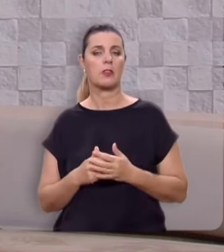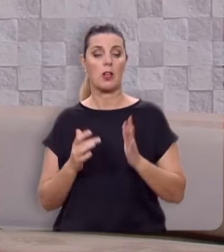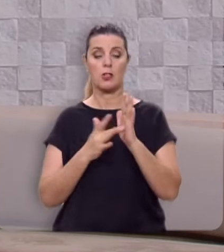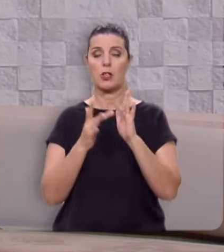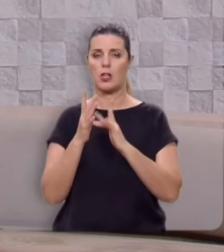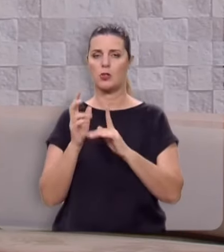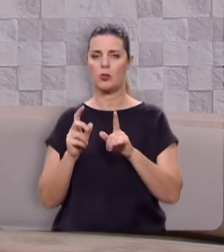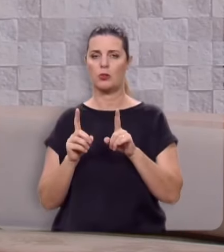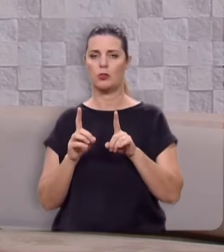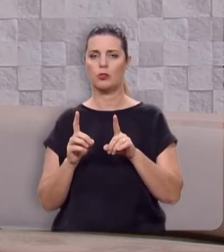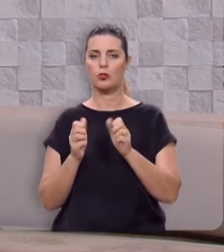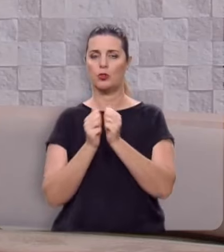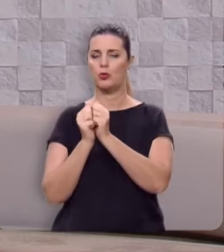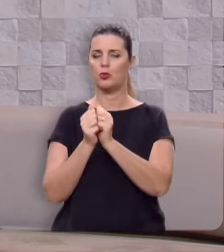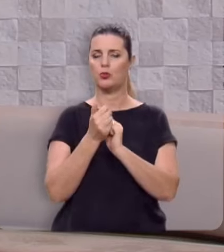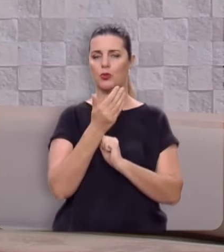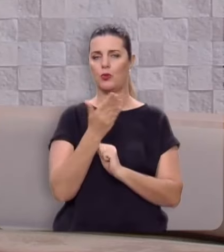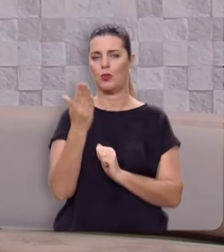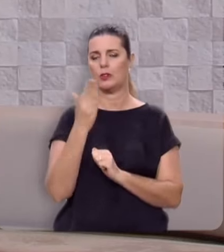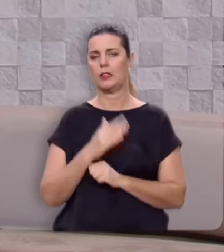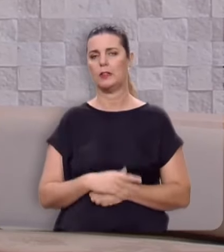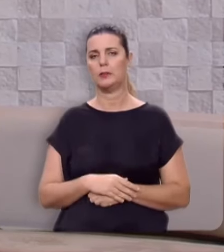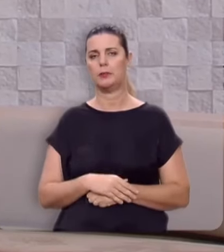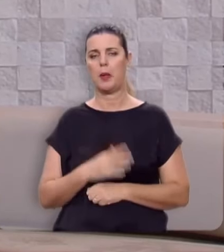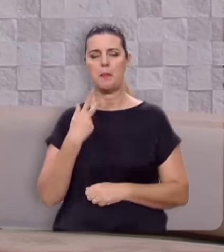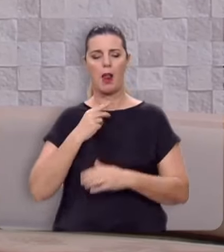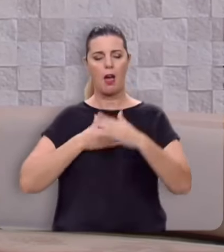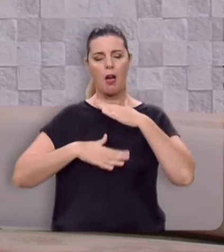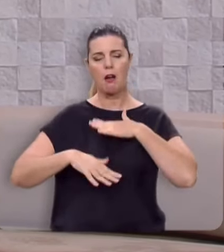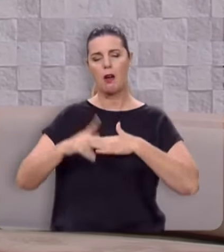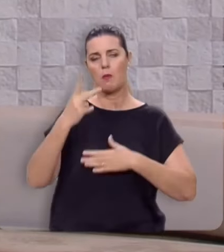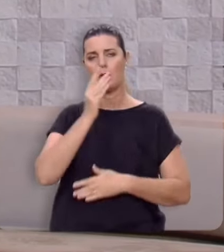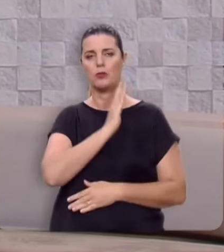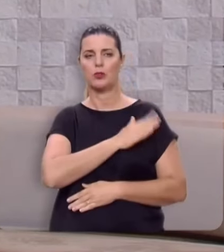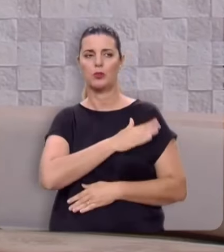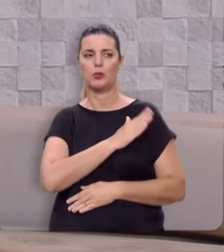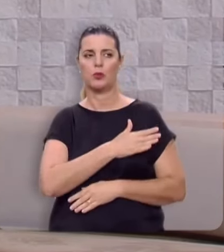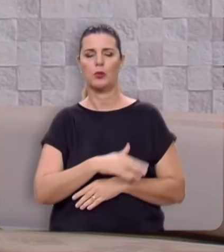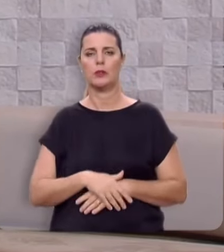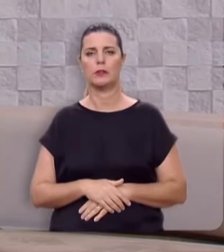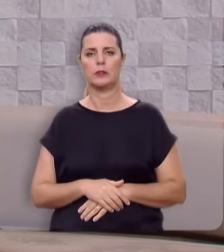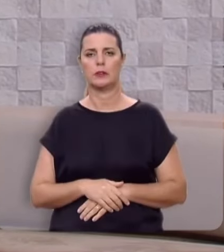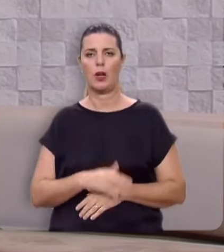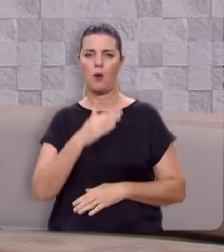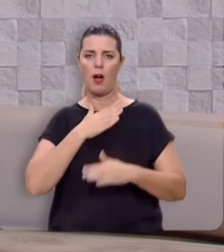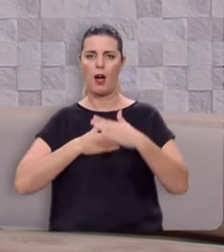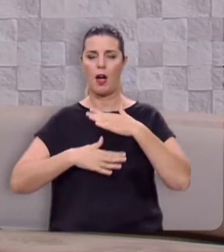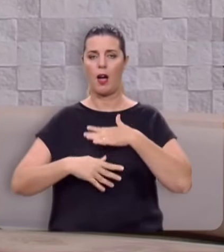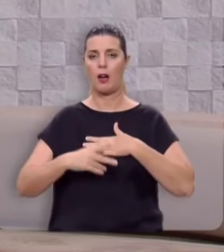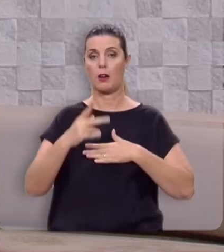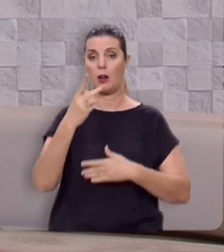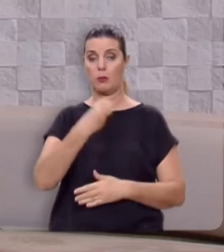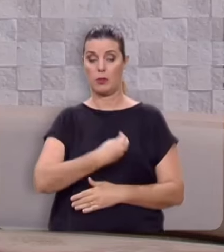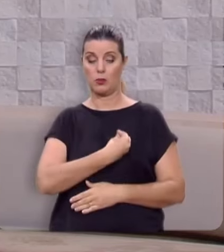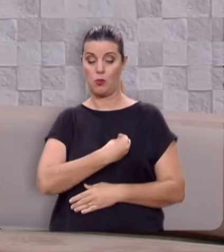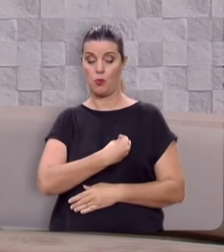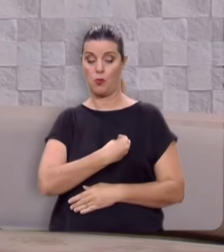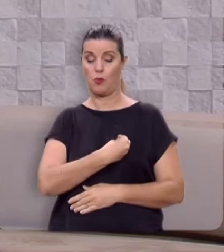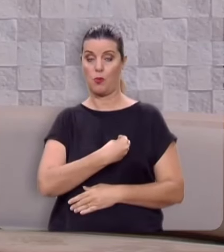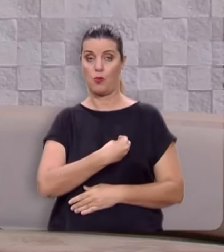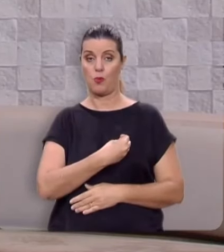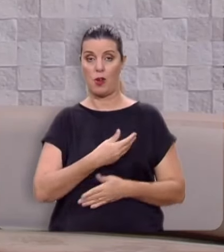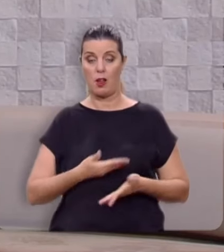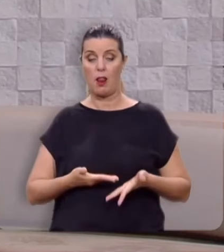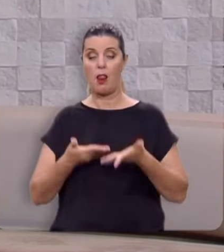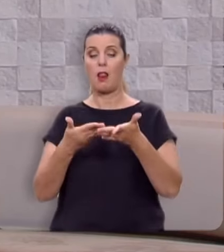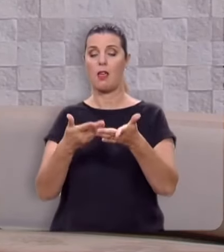Jesus vai entrar no barco da sua vida, vai acalmar o seu coração e acalmar as circunstâncias e levar